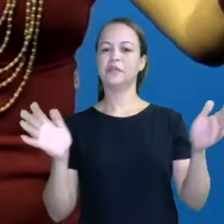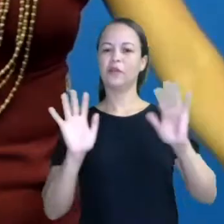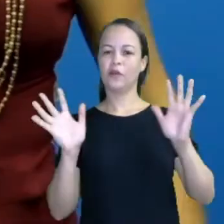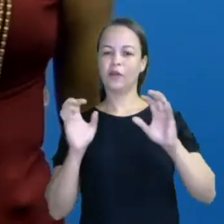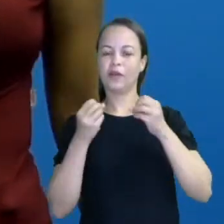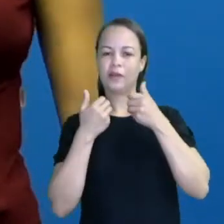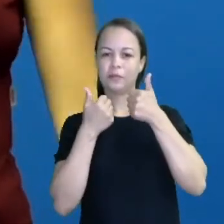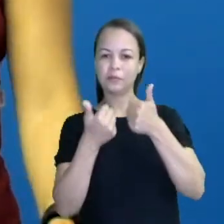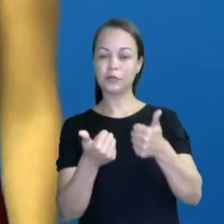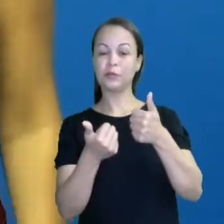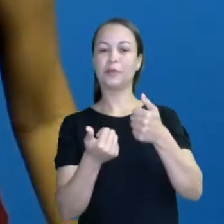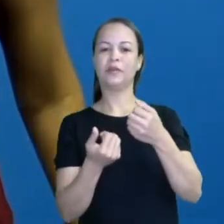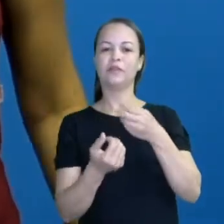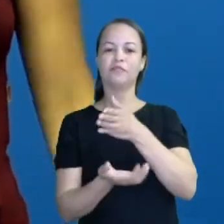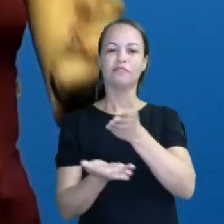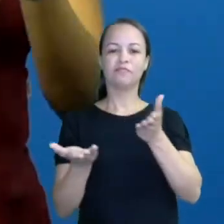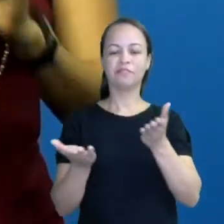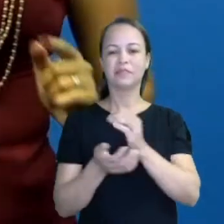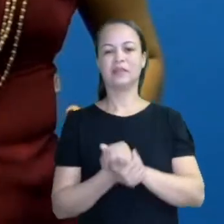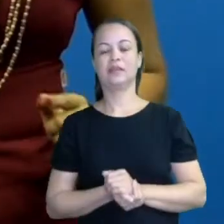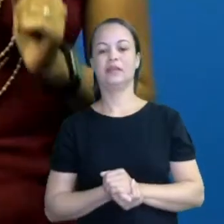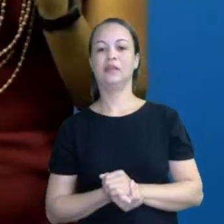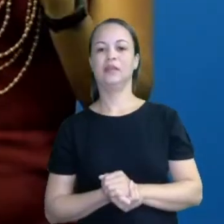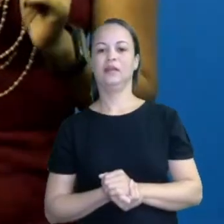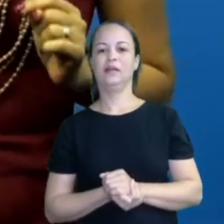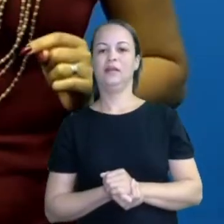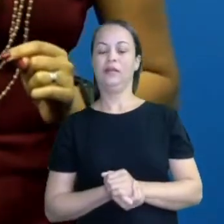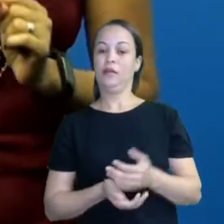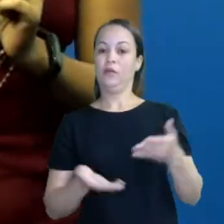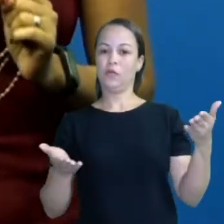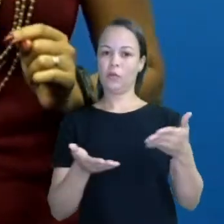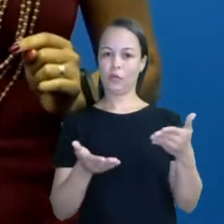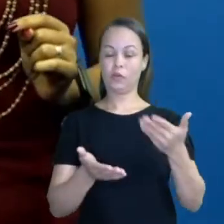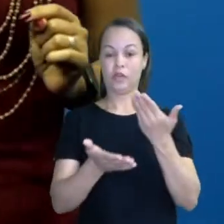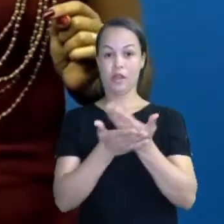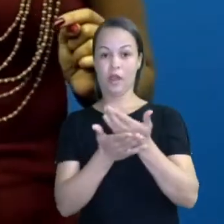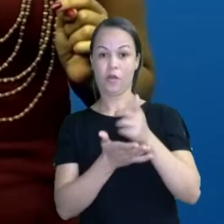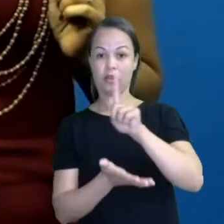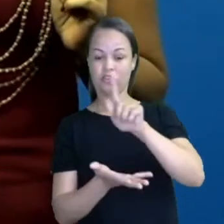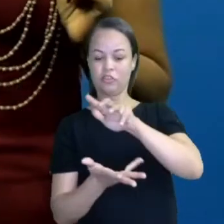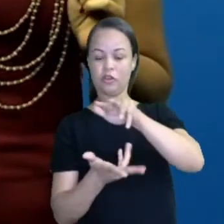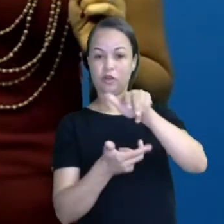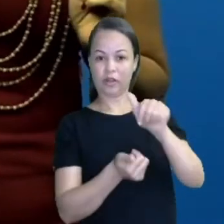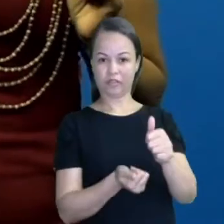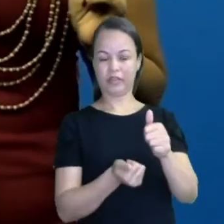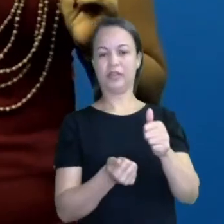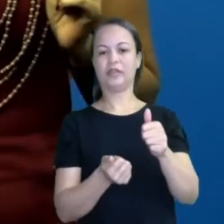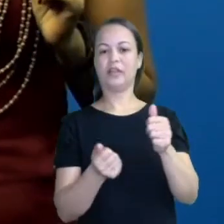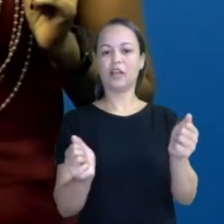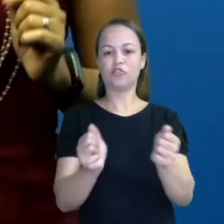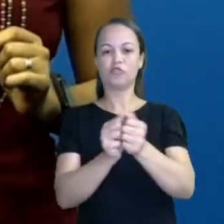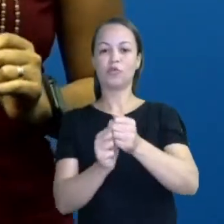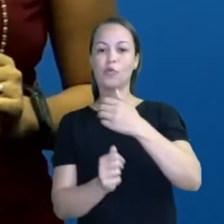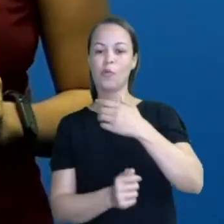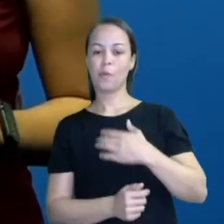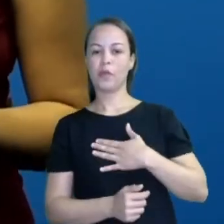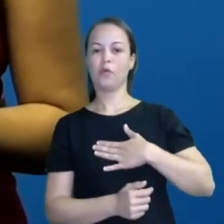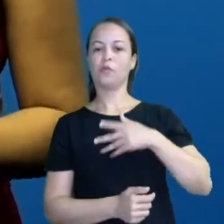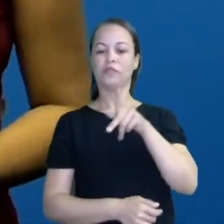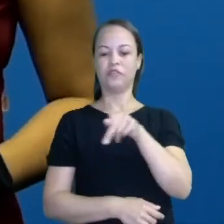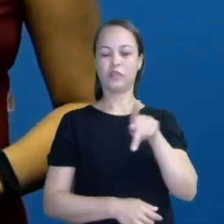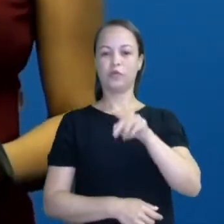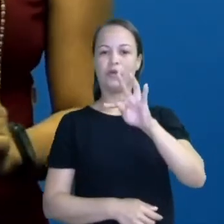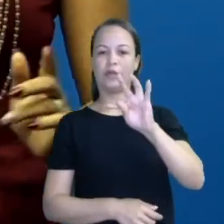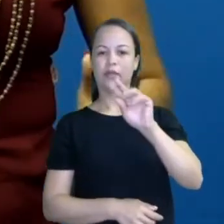Olá pessoal, tudo bem com vocês? Hoje a aula de Geografia de vocês será comigo, professora